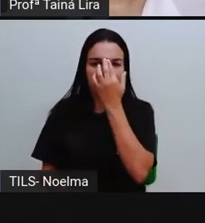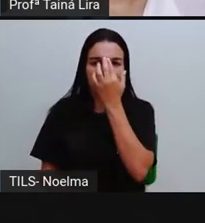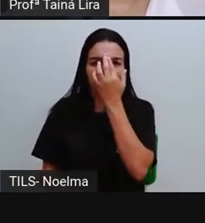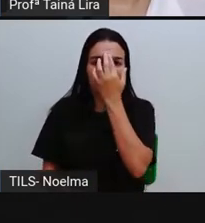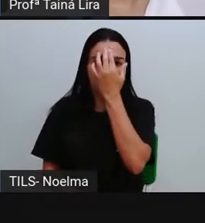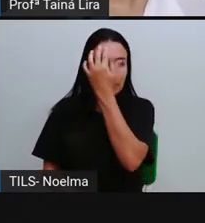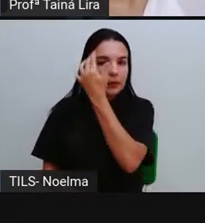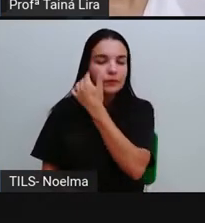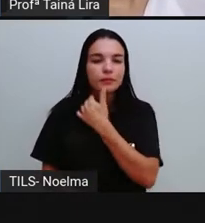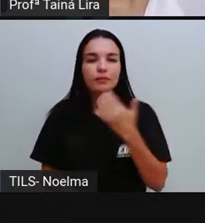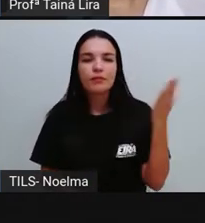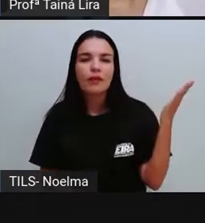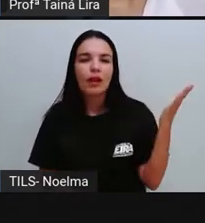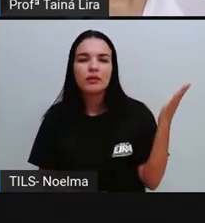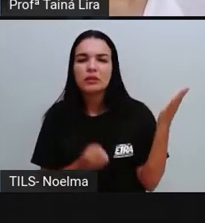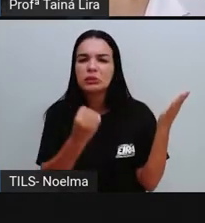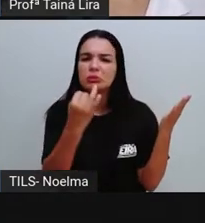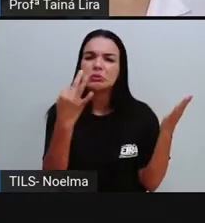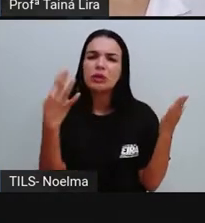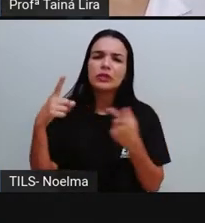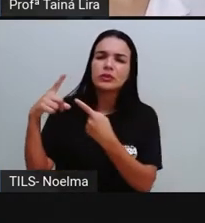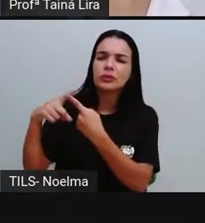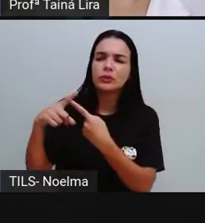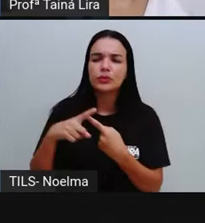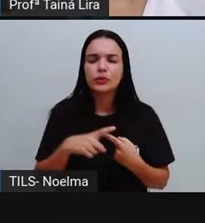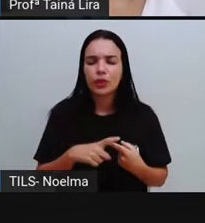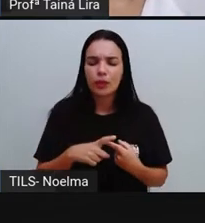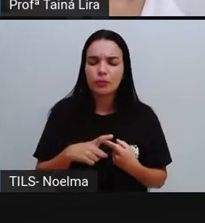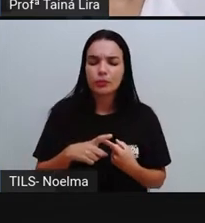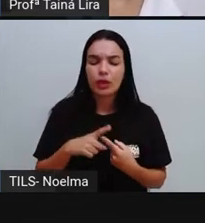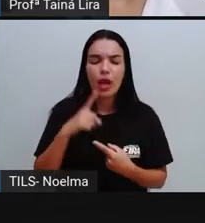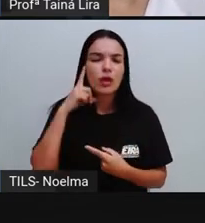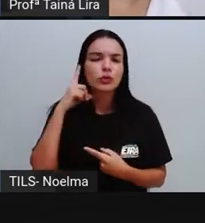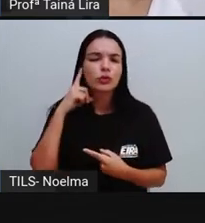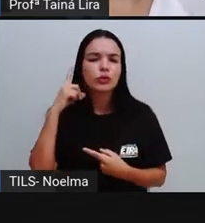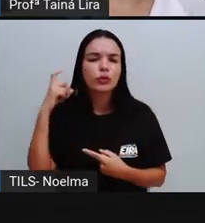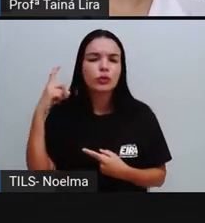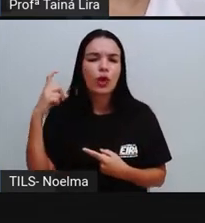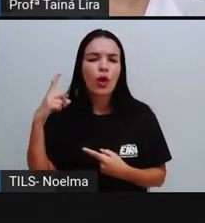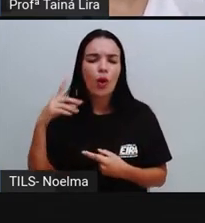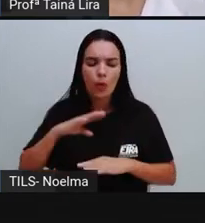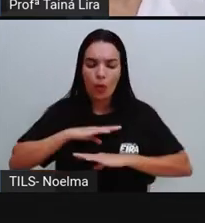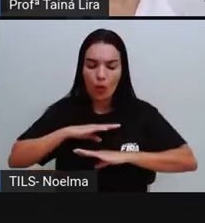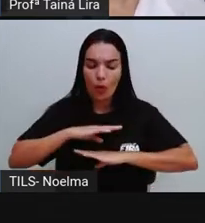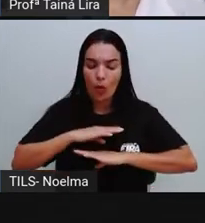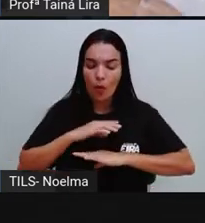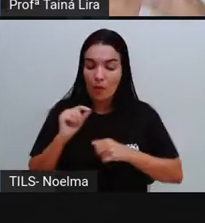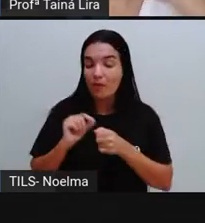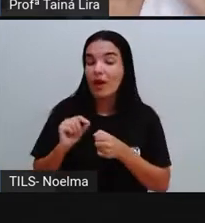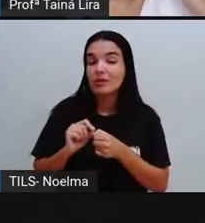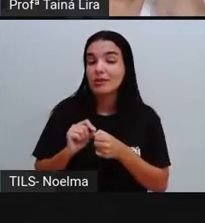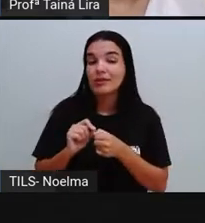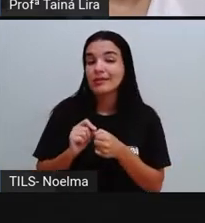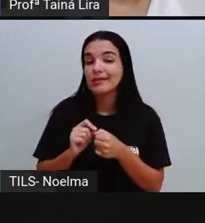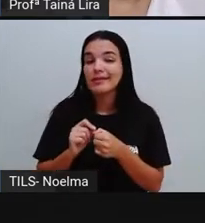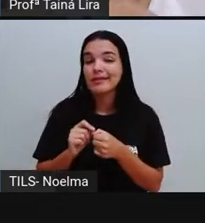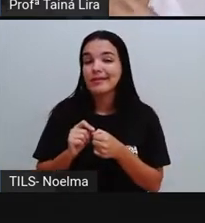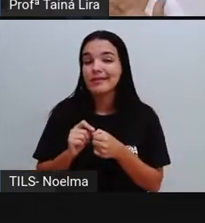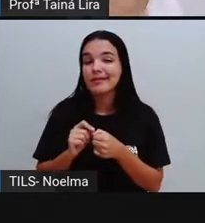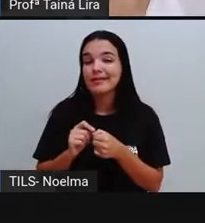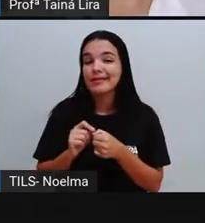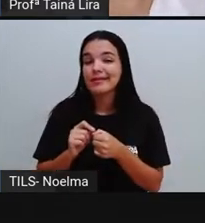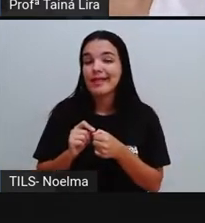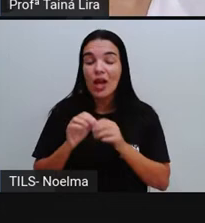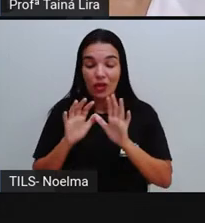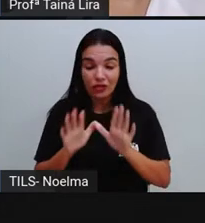Então, olha lá, quais são os tipos de som que o nosso corpo produz? E aí, segundo ano, além da nossa fala, que